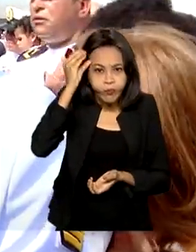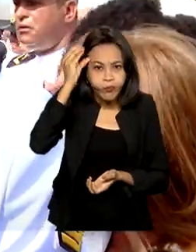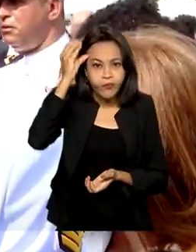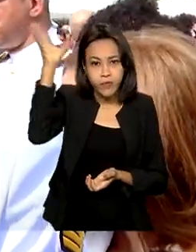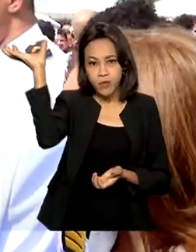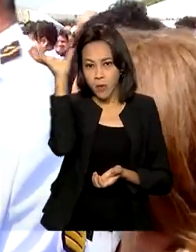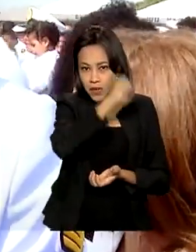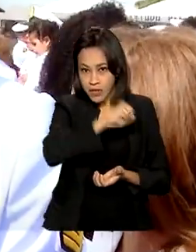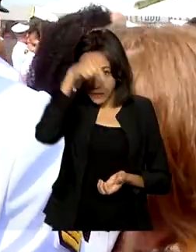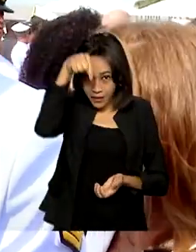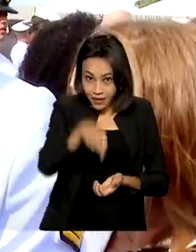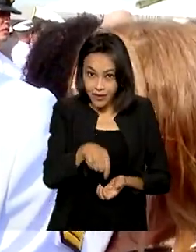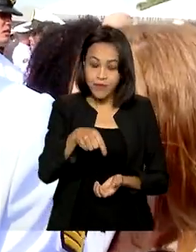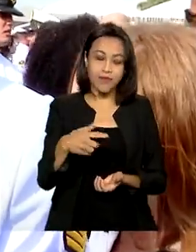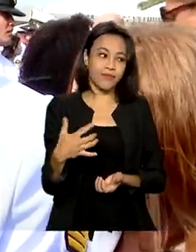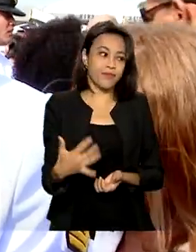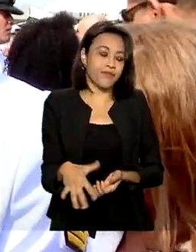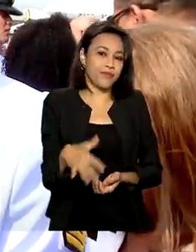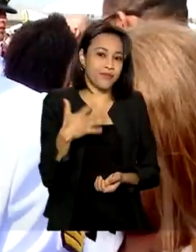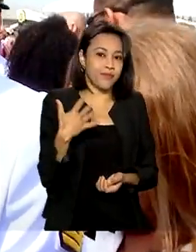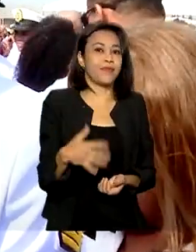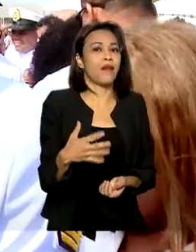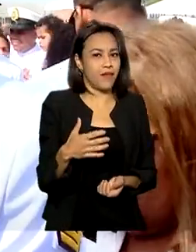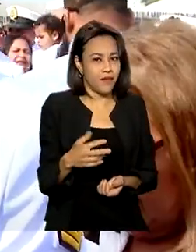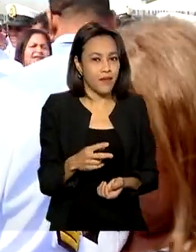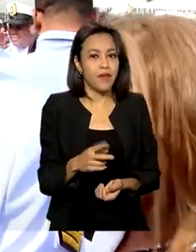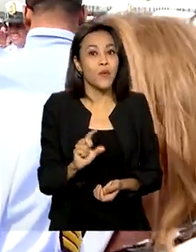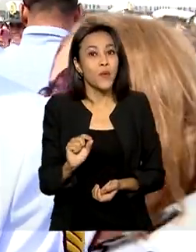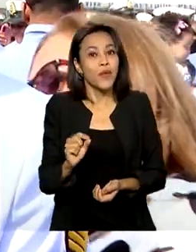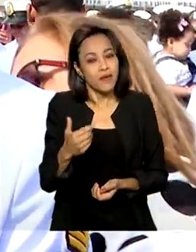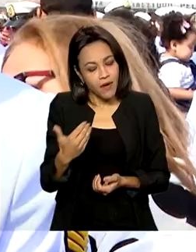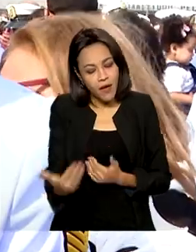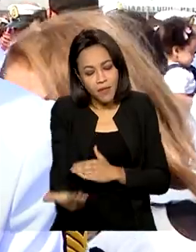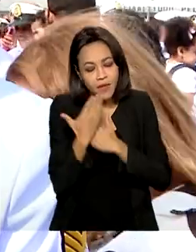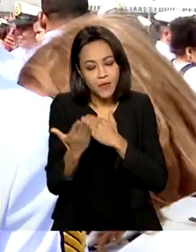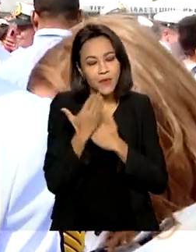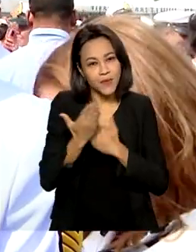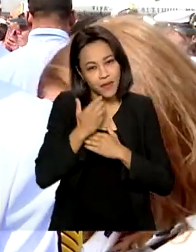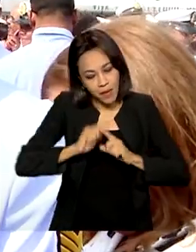Ceará votará muito para minhas atividades durante a bordo do navio